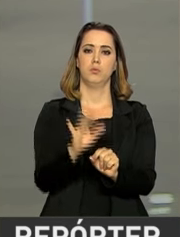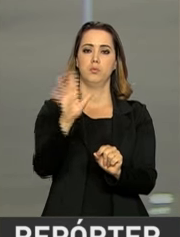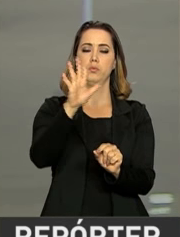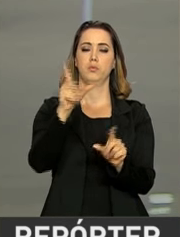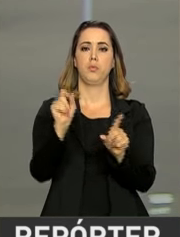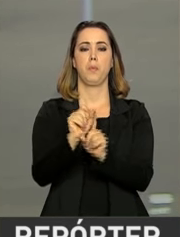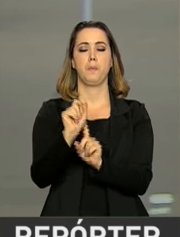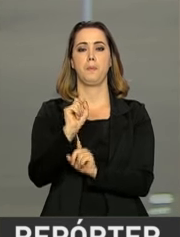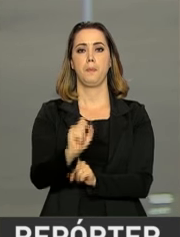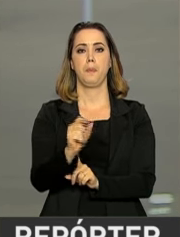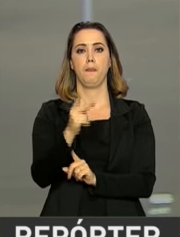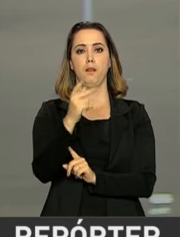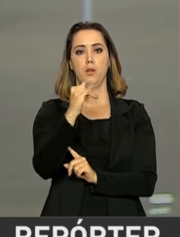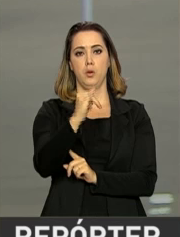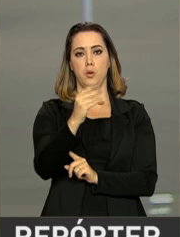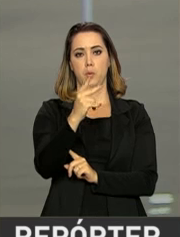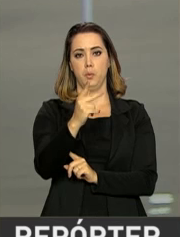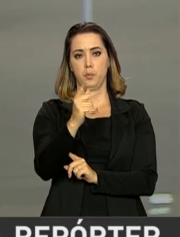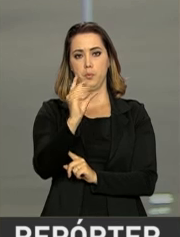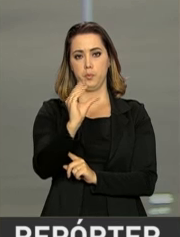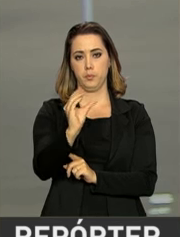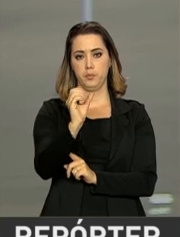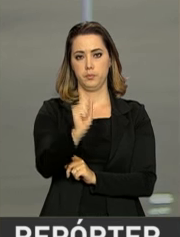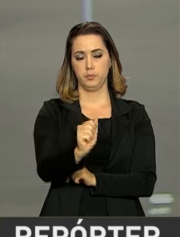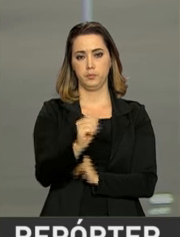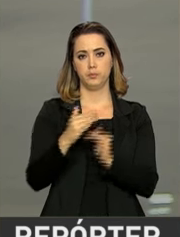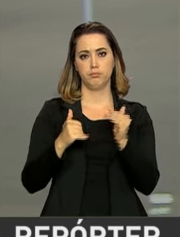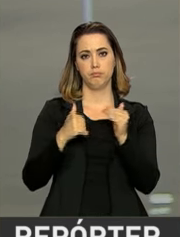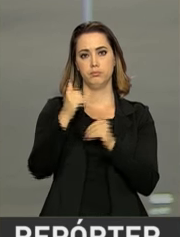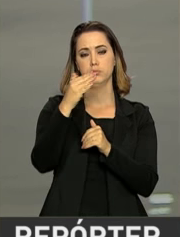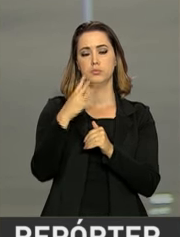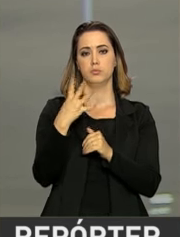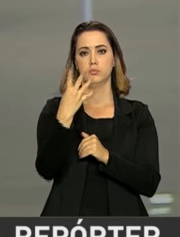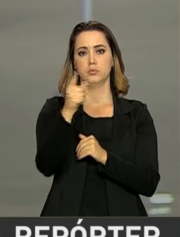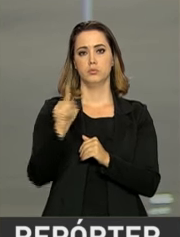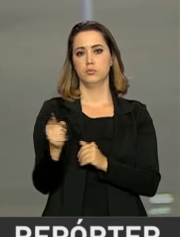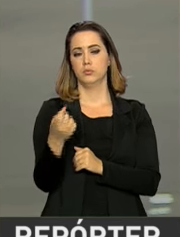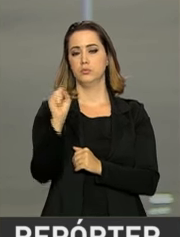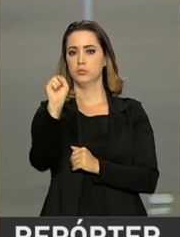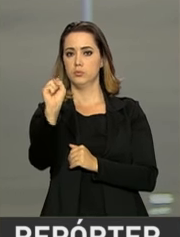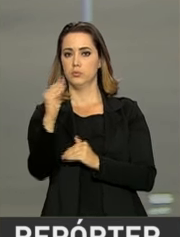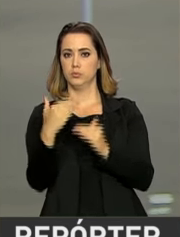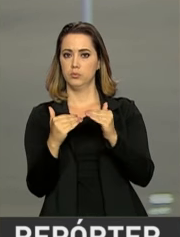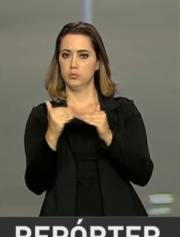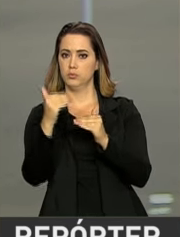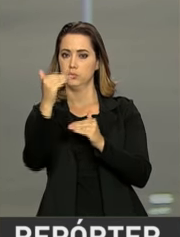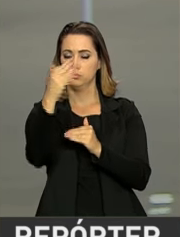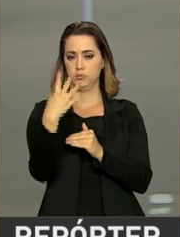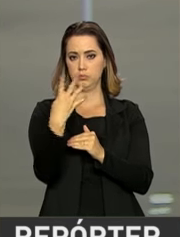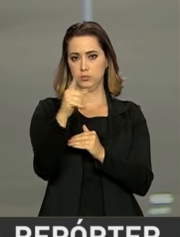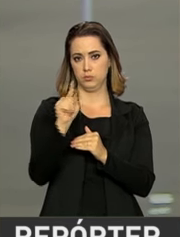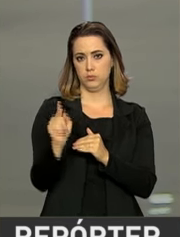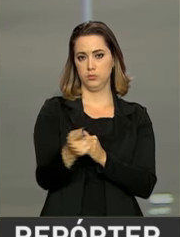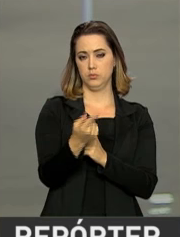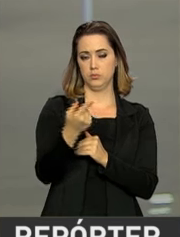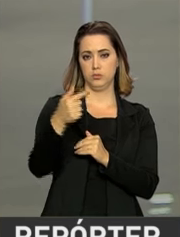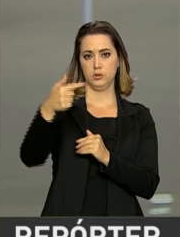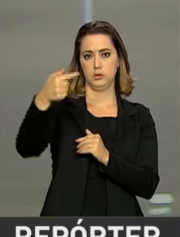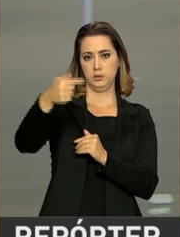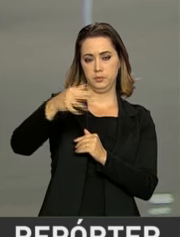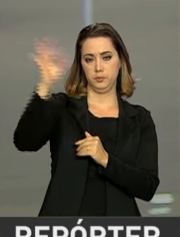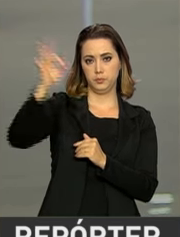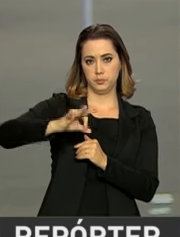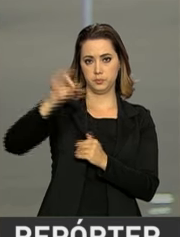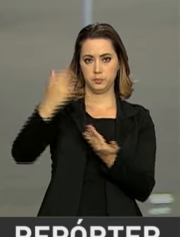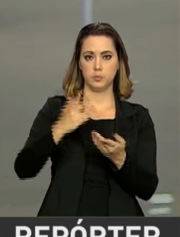IPCA que é o índice oficial que mede a inflação no país deve passar de 4,8 para 4,7 por. já para